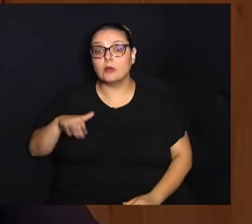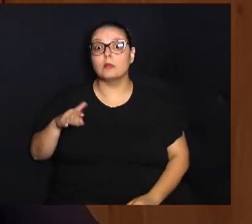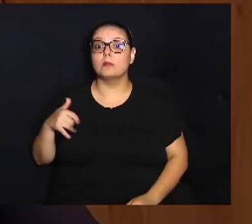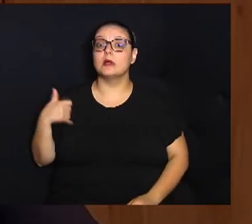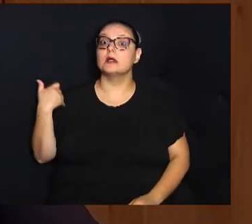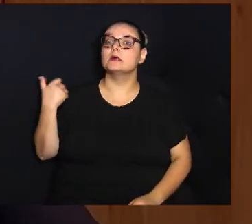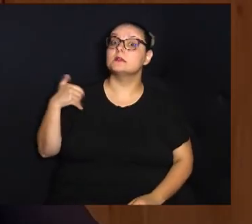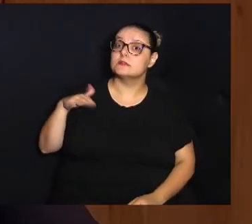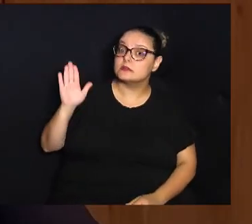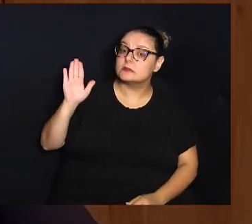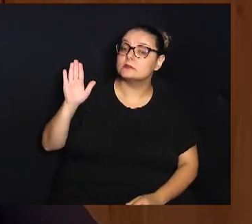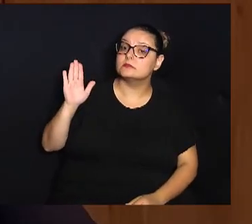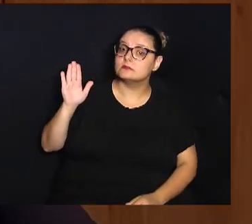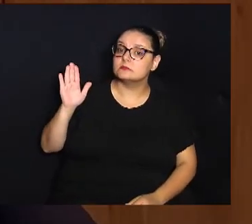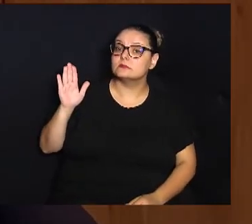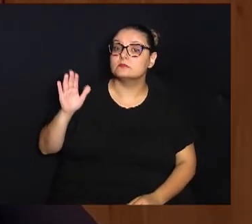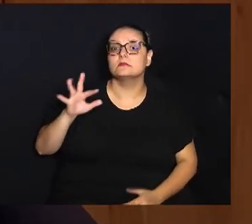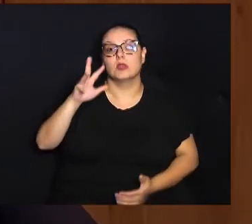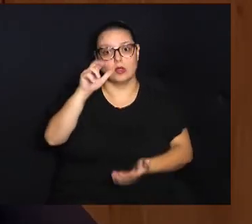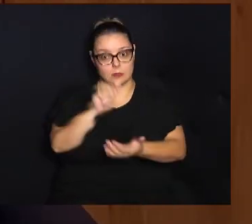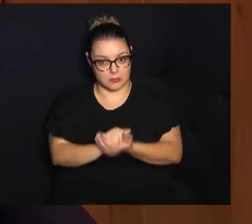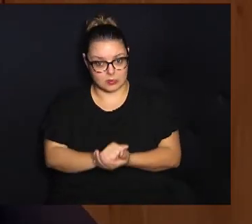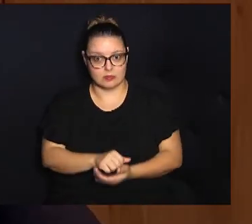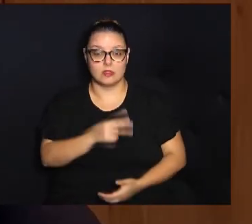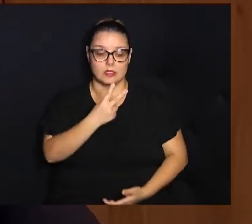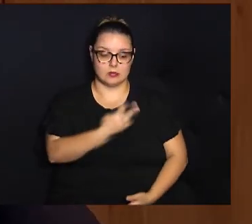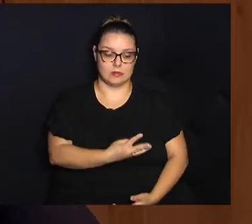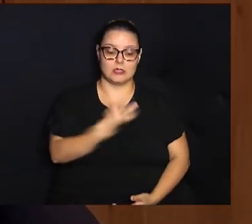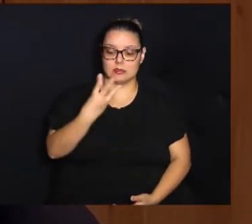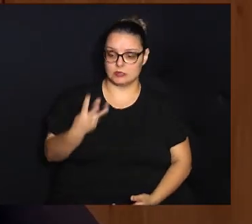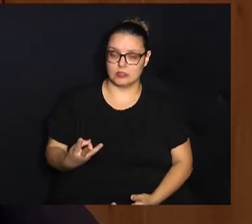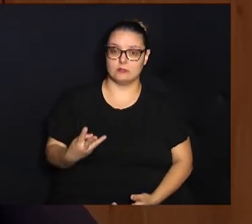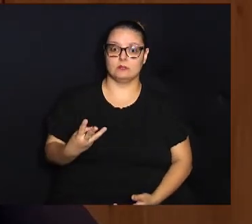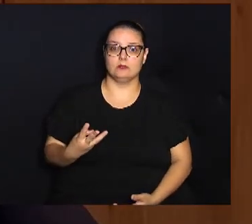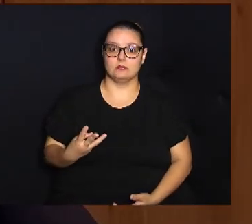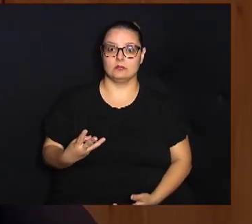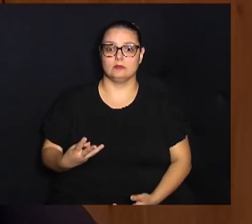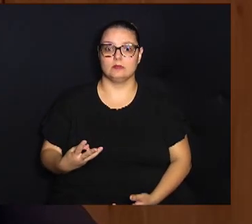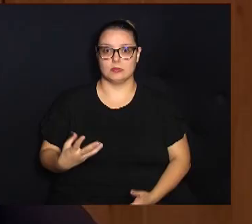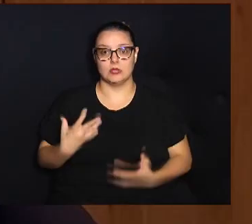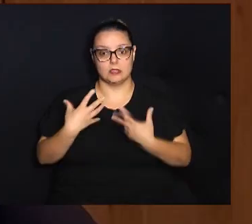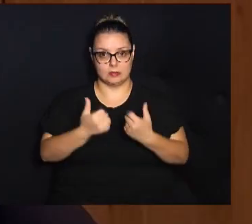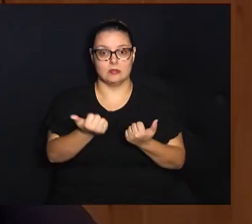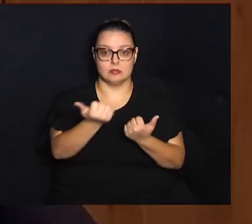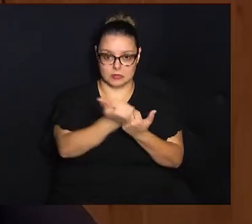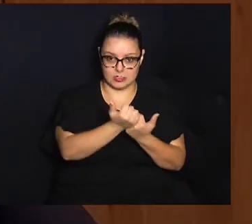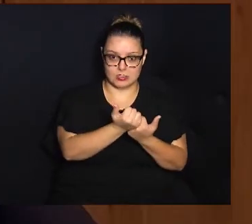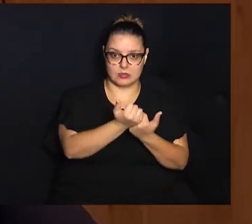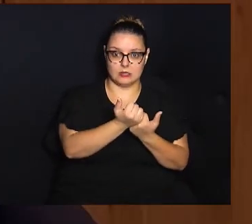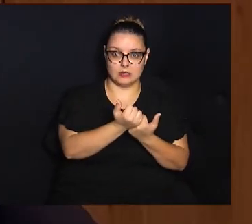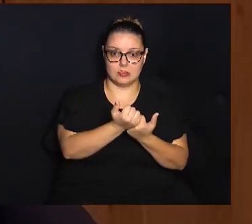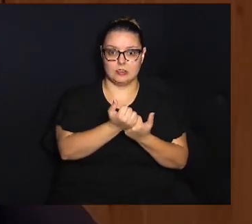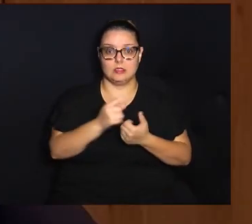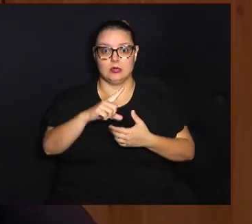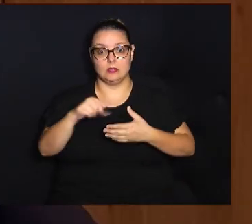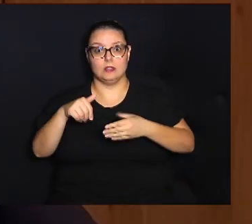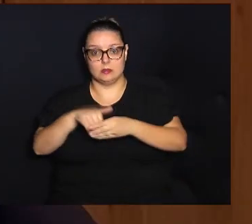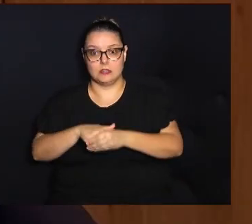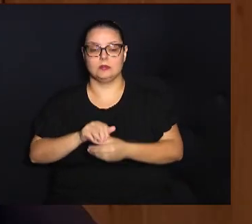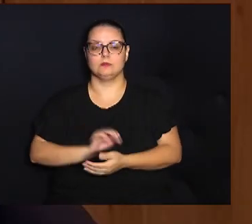antigo. E me inscrevi para a 33ª e galguei, alcei esse